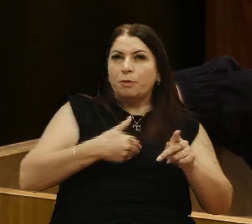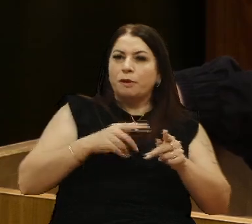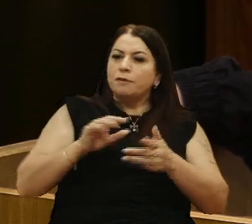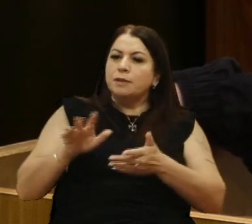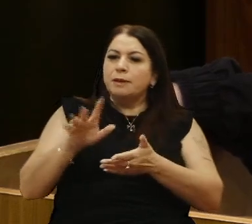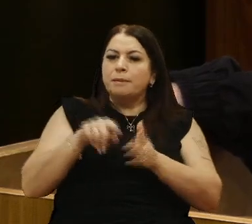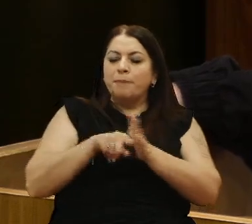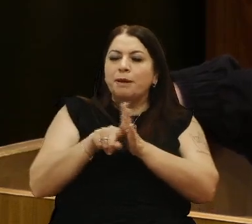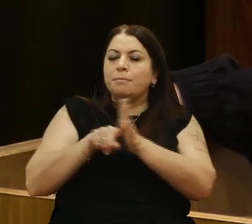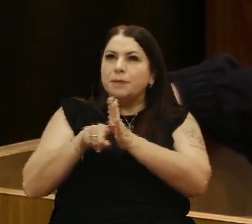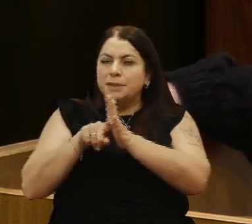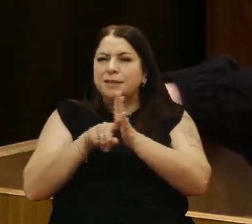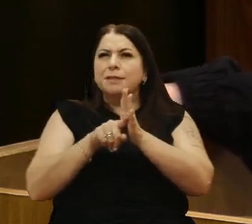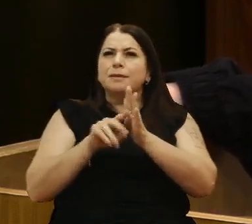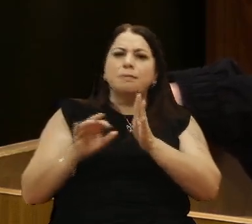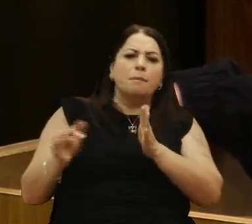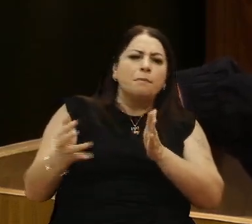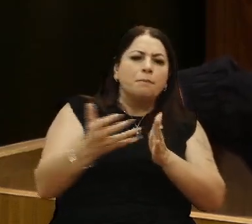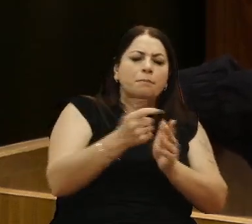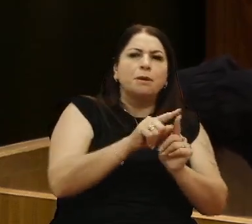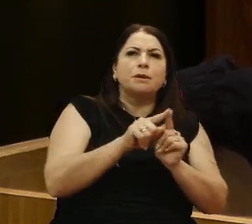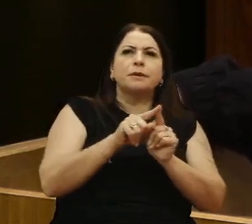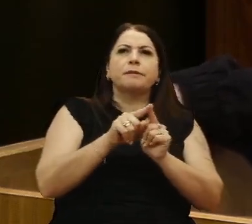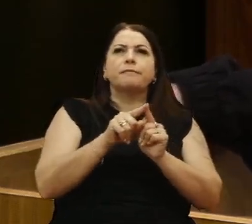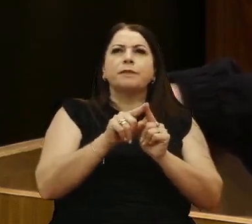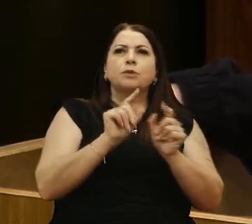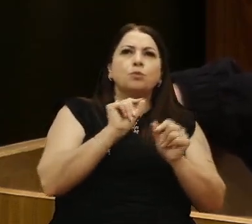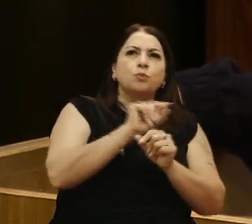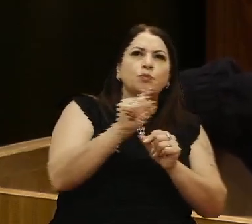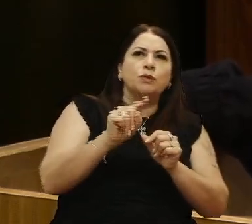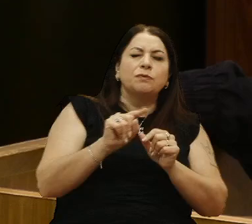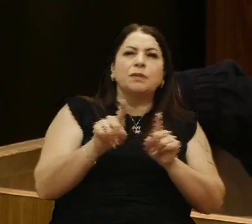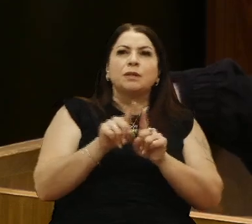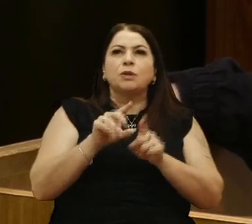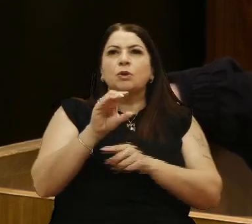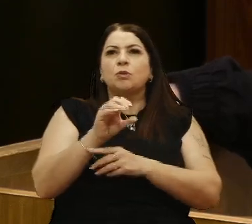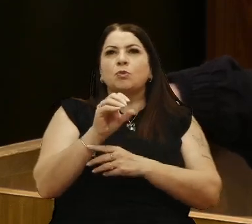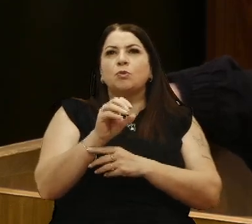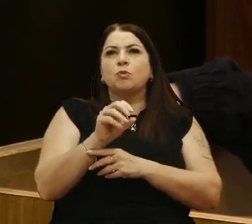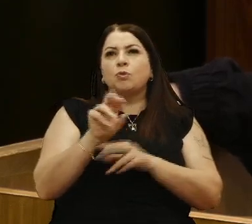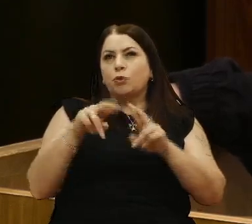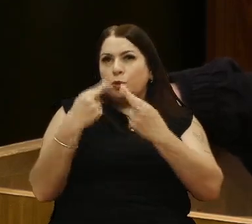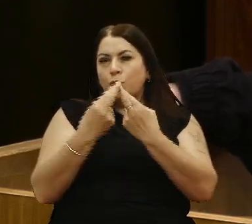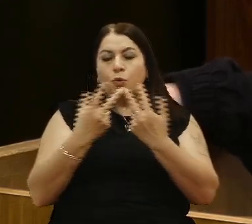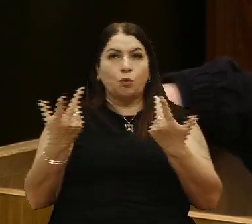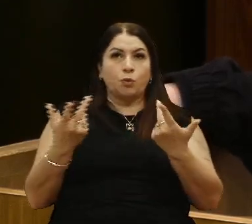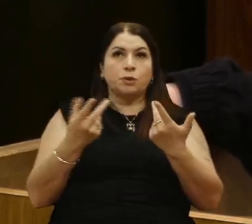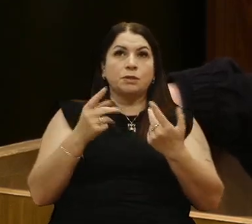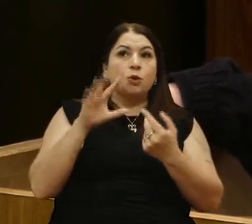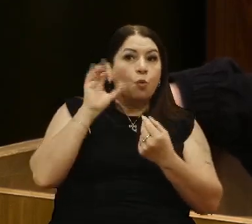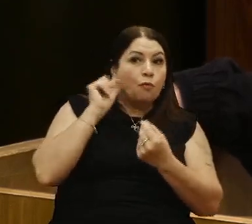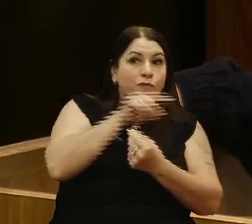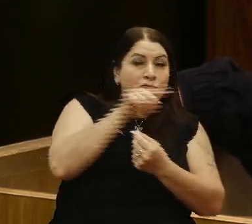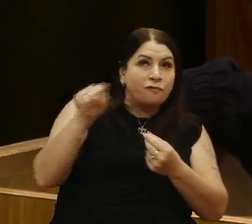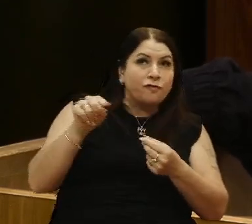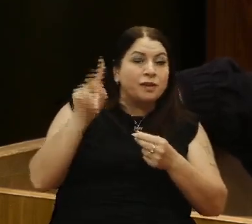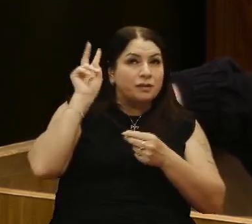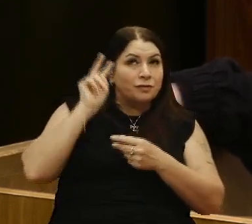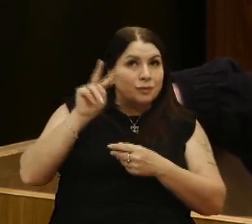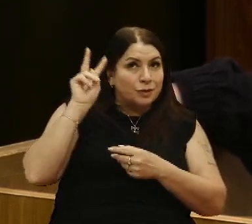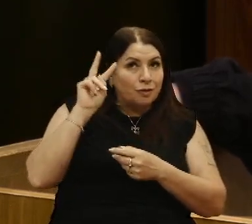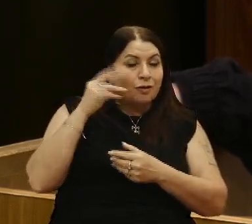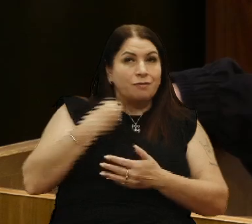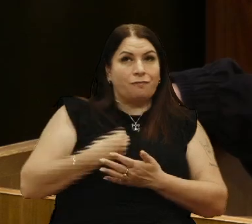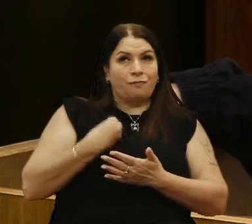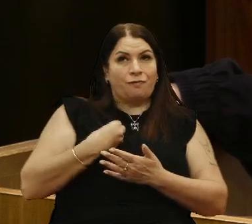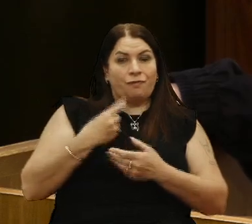mapeamento, fazer pesquisa, fazer rastreio, fazer oitiva, de fato, ouvir a história